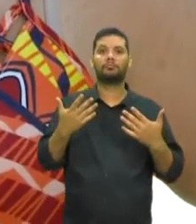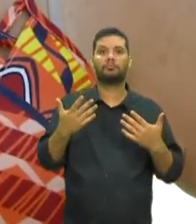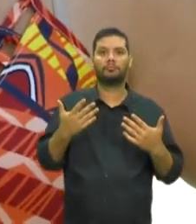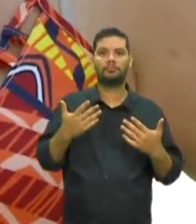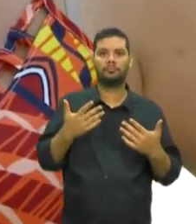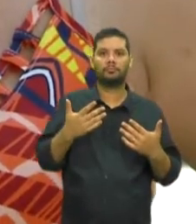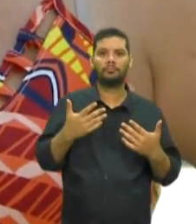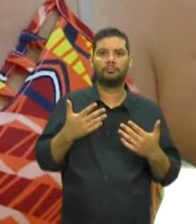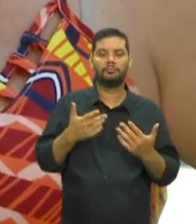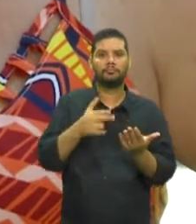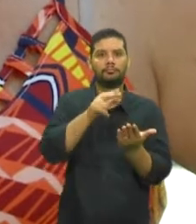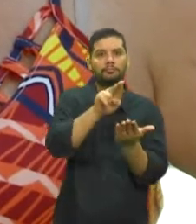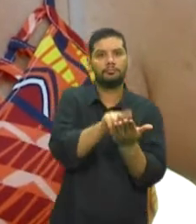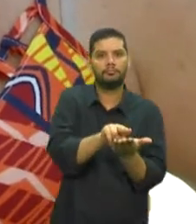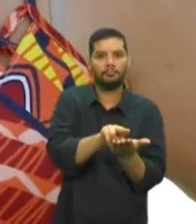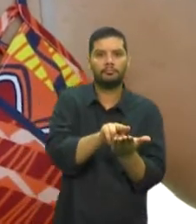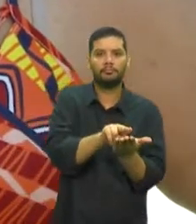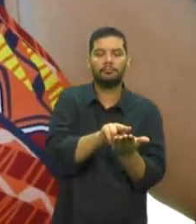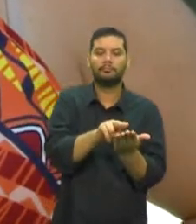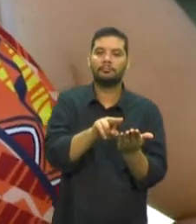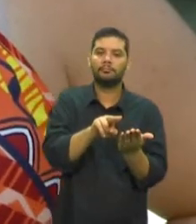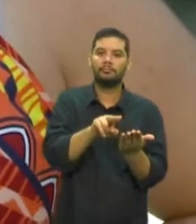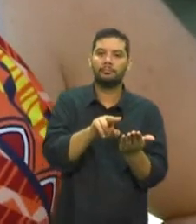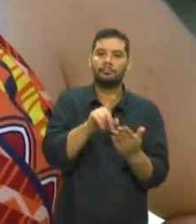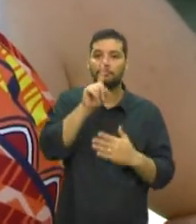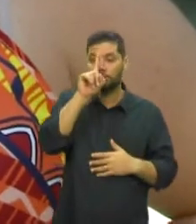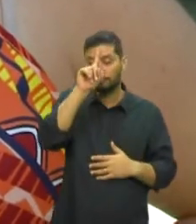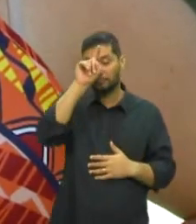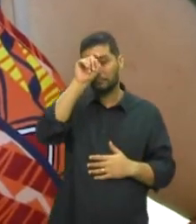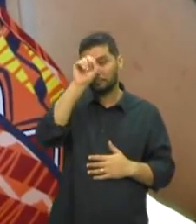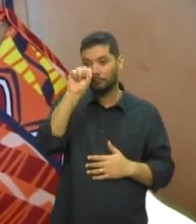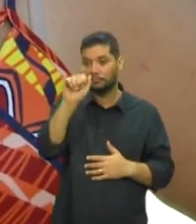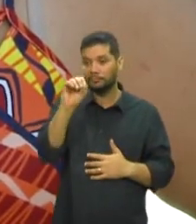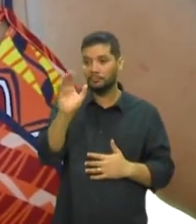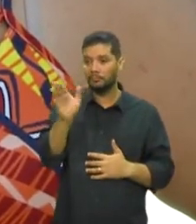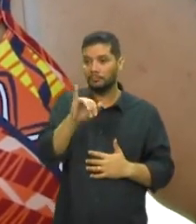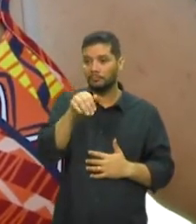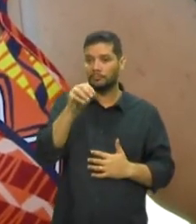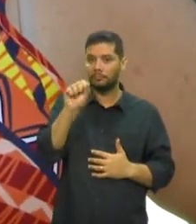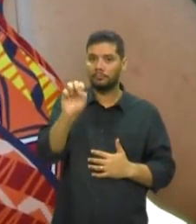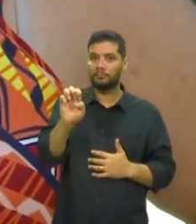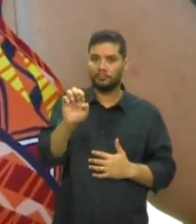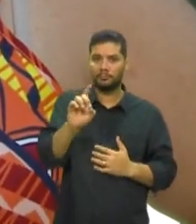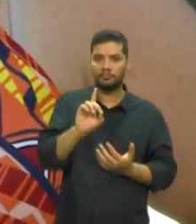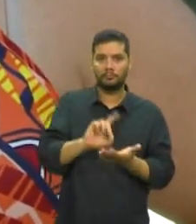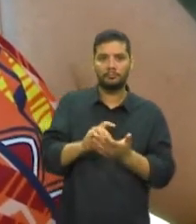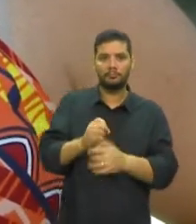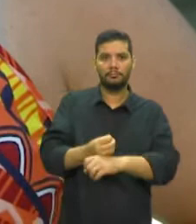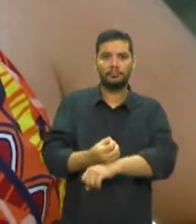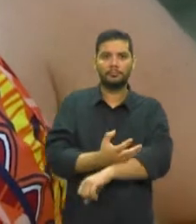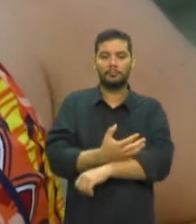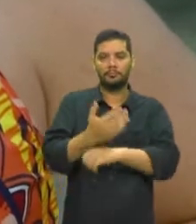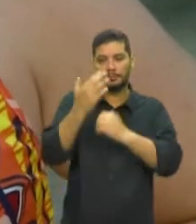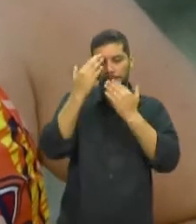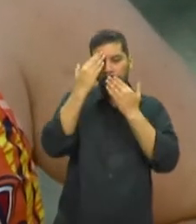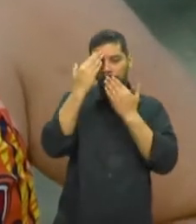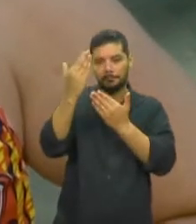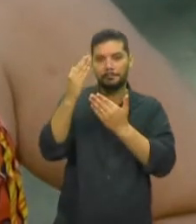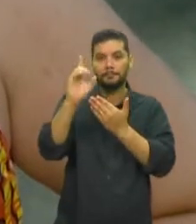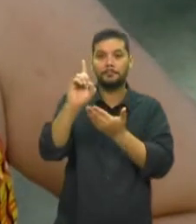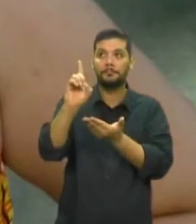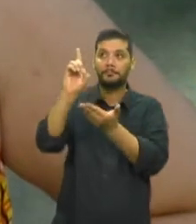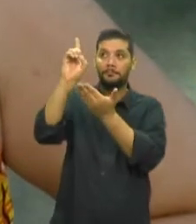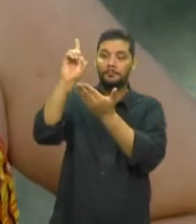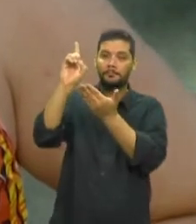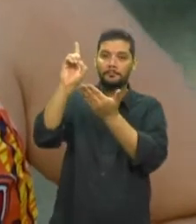internar. E o que eu tenho que dizer aqui do Hospital São José, eu até me emociono, porque eu agradeço primeiramente a Deus esse milagre que